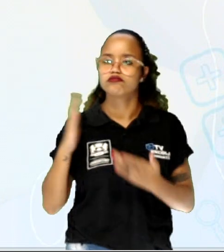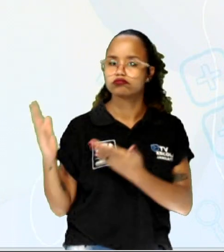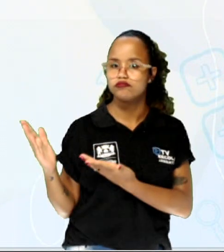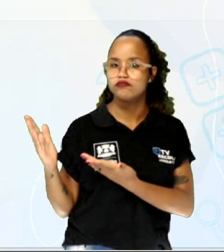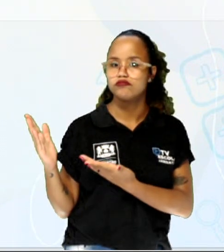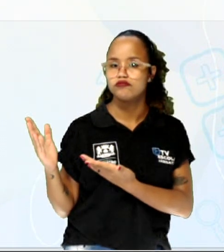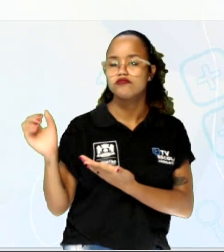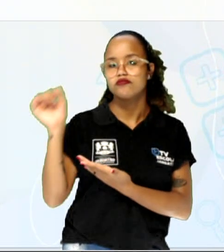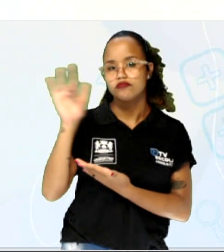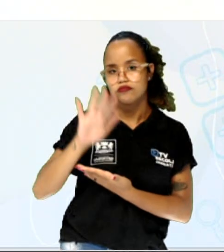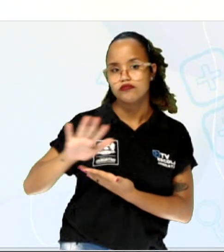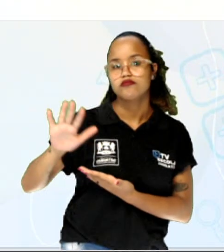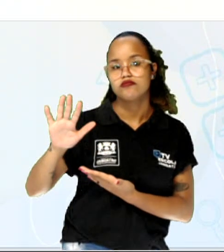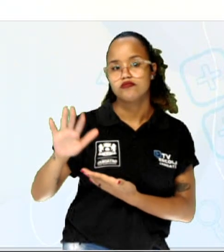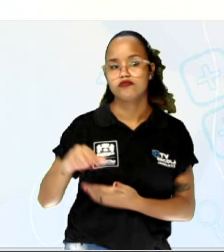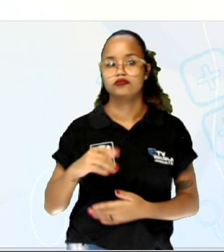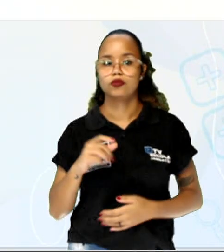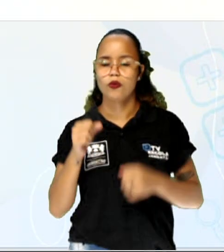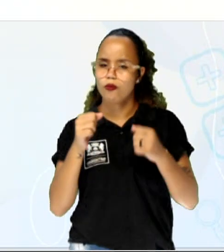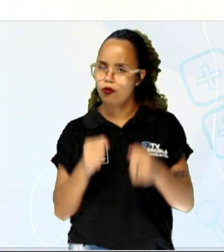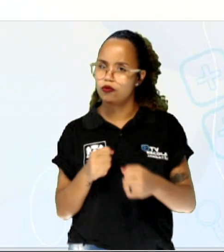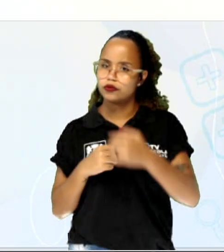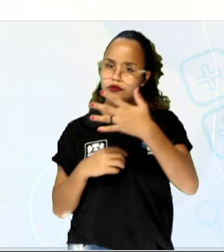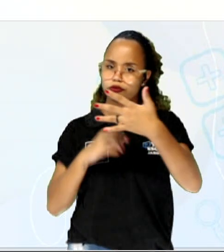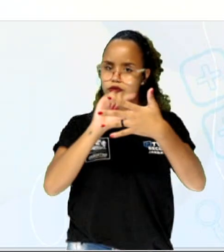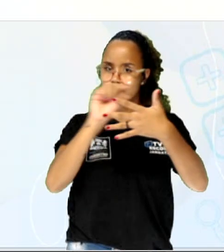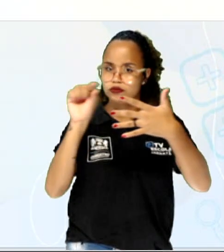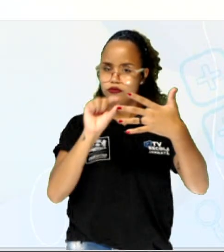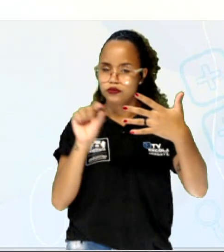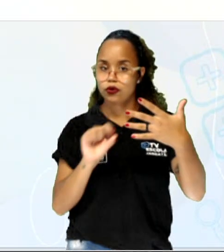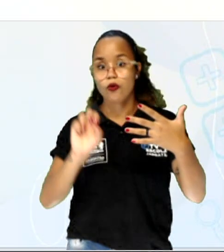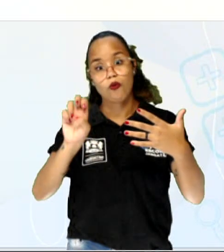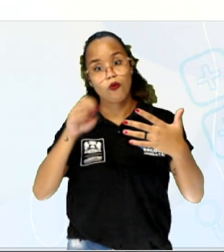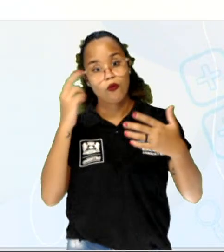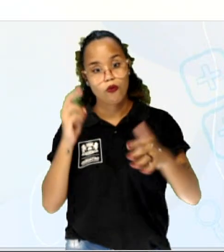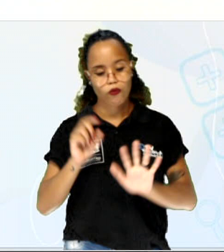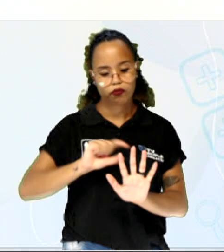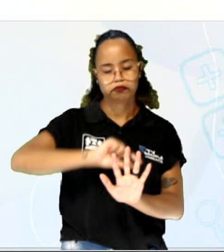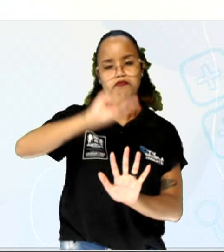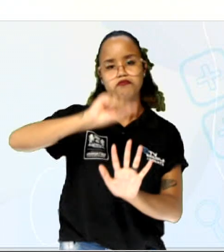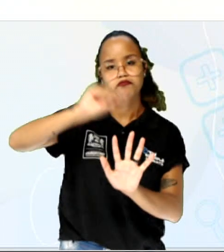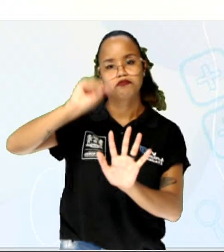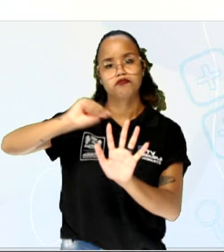gráfico de colunas, tá? Ele também às vezes é chamado de gráfico de barras. Quando ele está